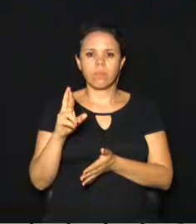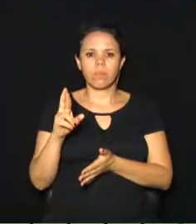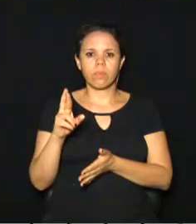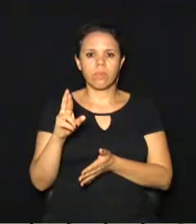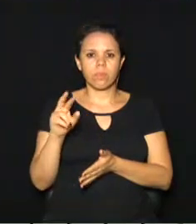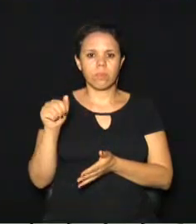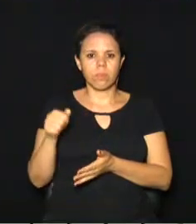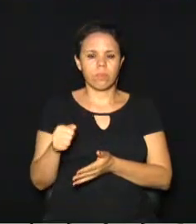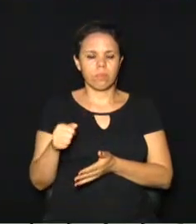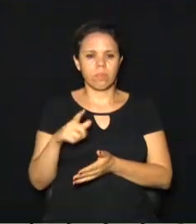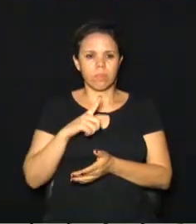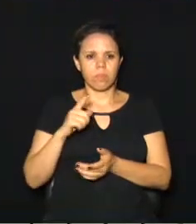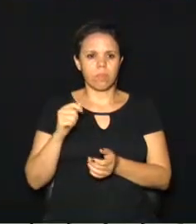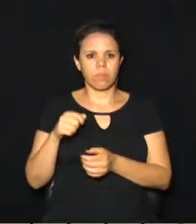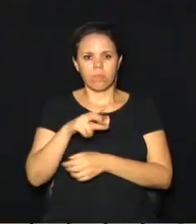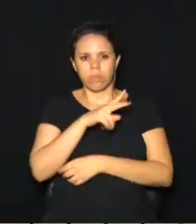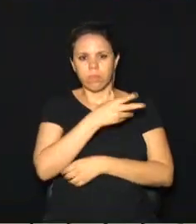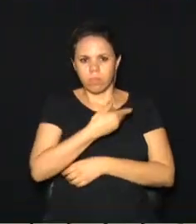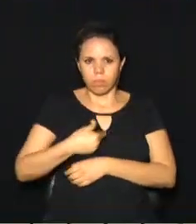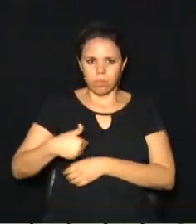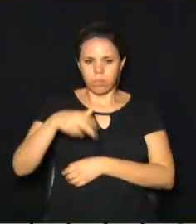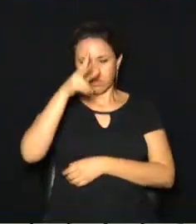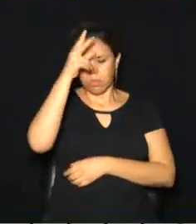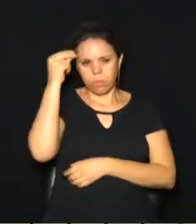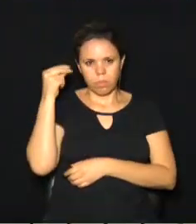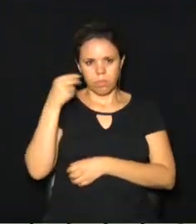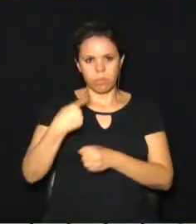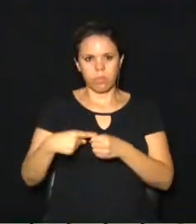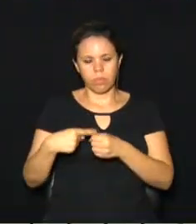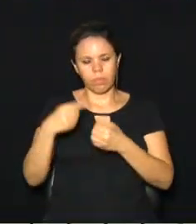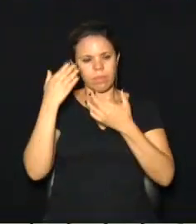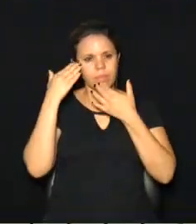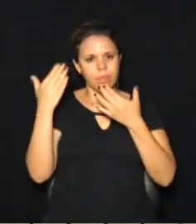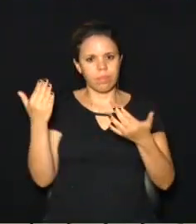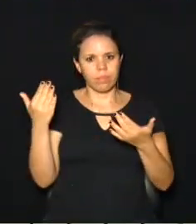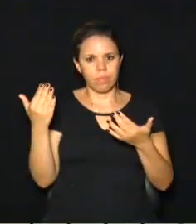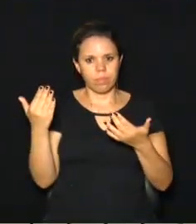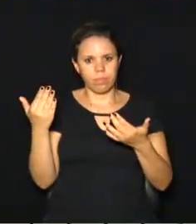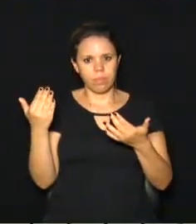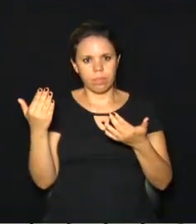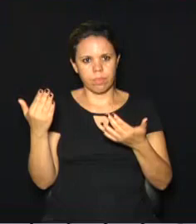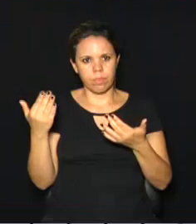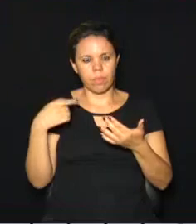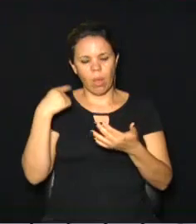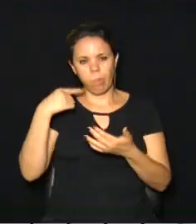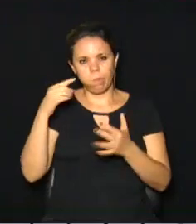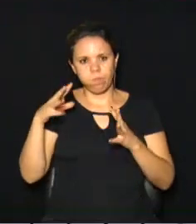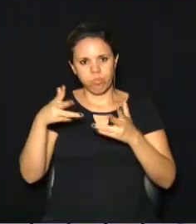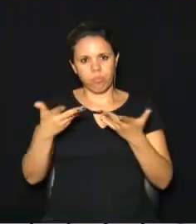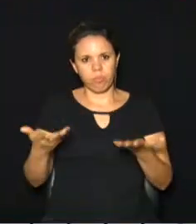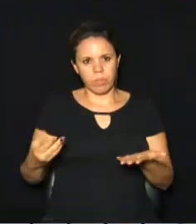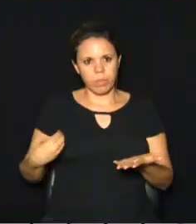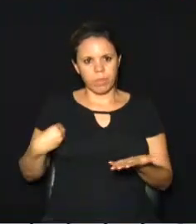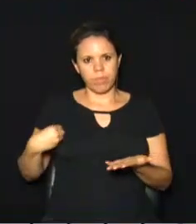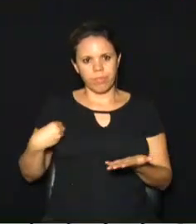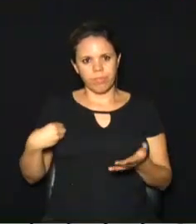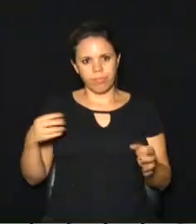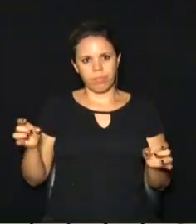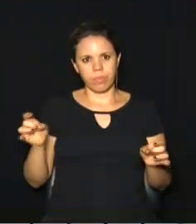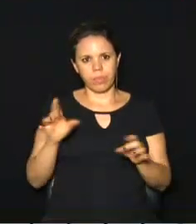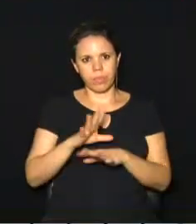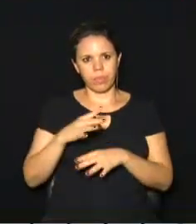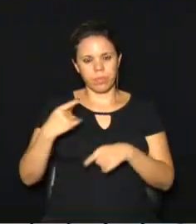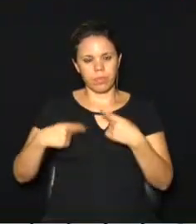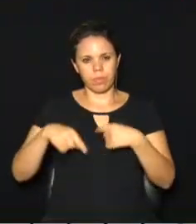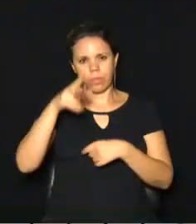no campo do poder público municipal. Tá bom? Obrigado, procurador, obrigado a todos. Nós então encerramos o